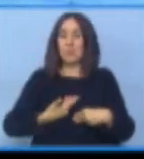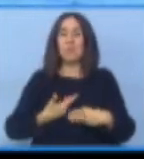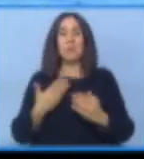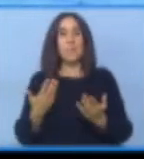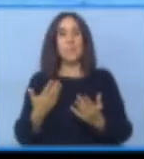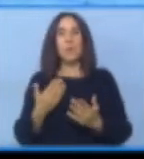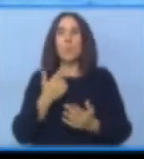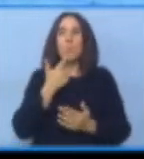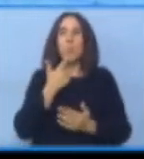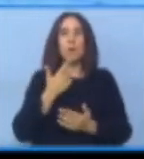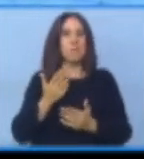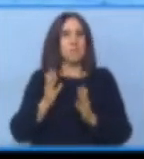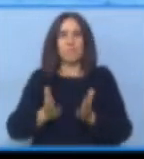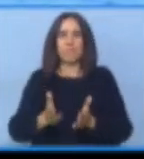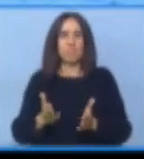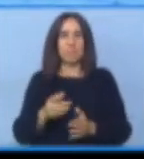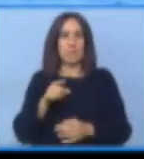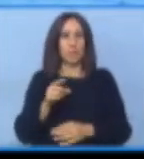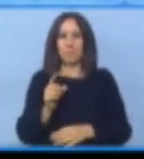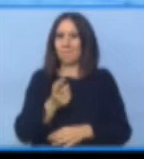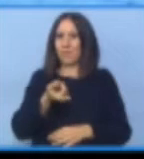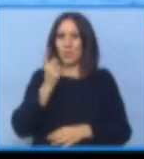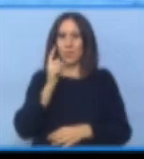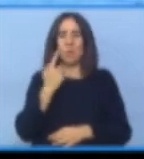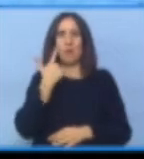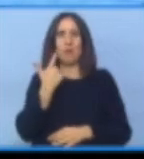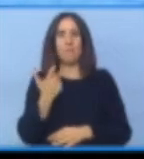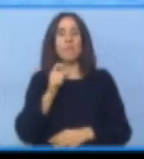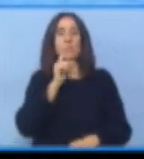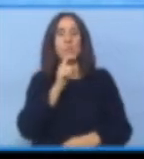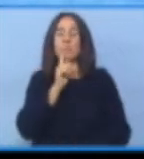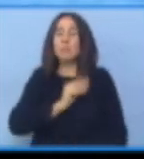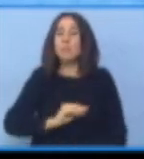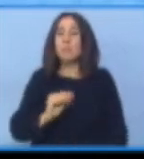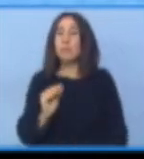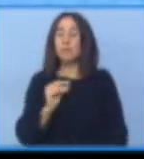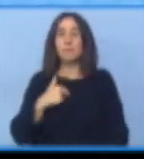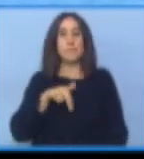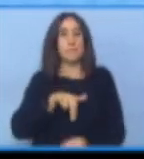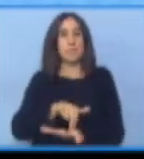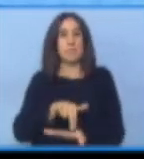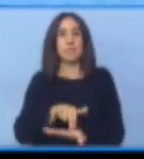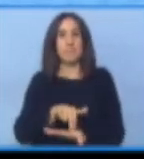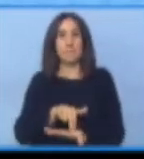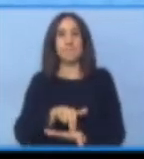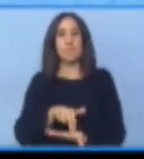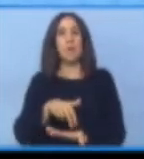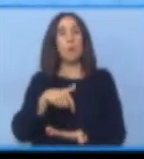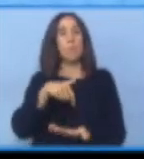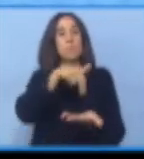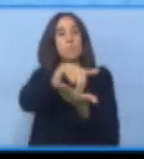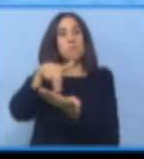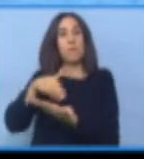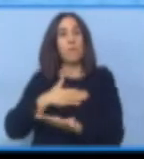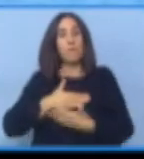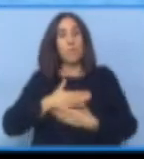preciso assim tanto quanto isso. É preciso, se calhar, estar em silêncio, estar presente onde os outros não têm vontade